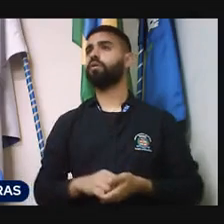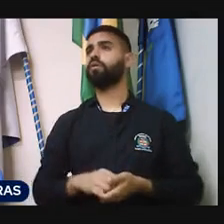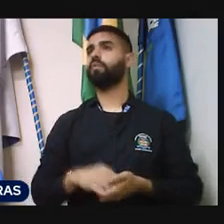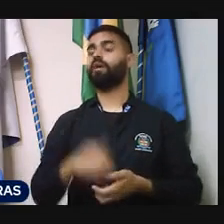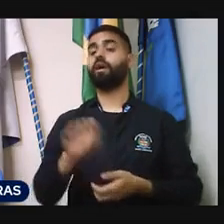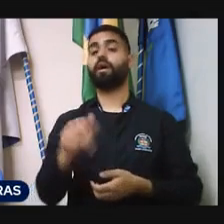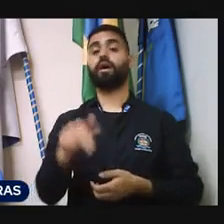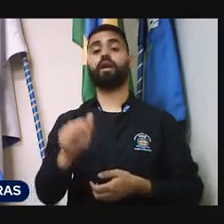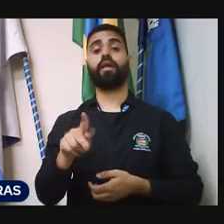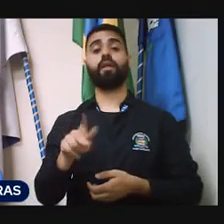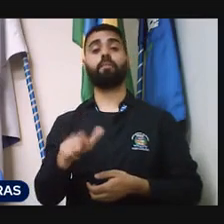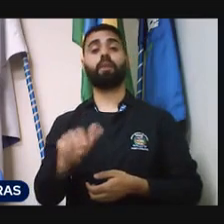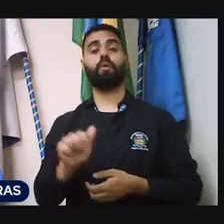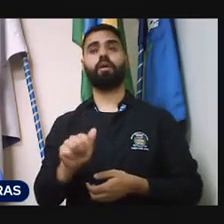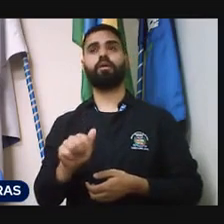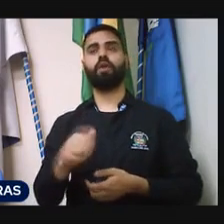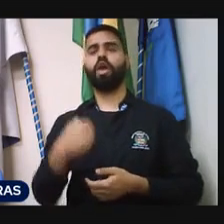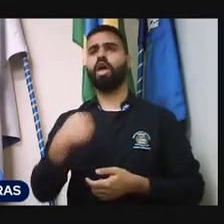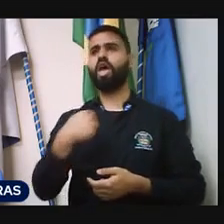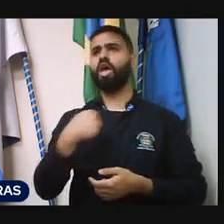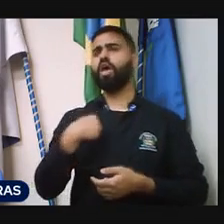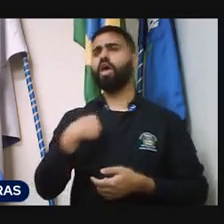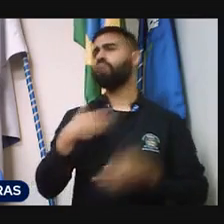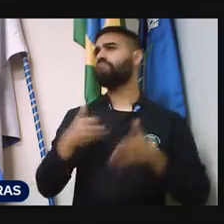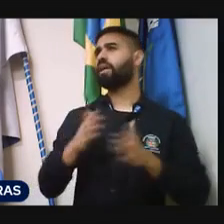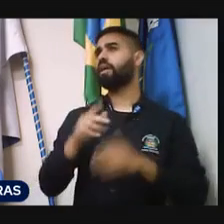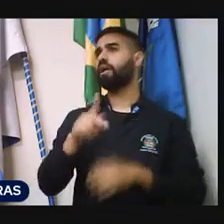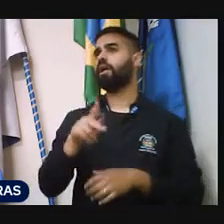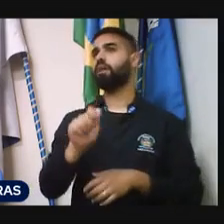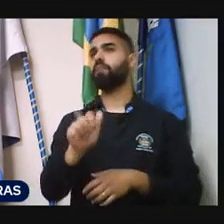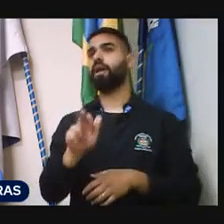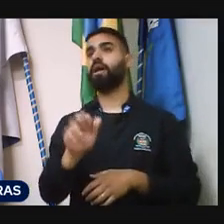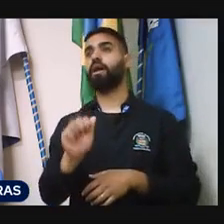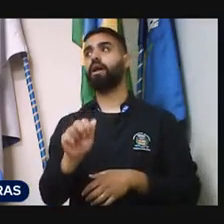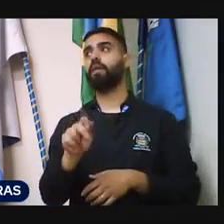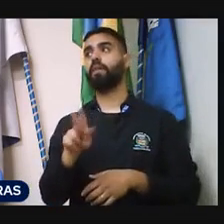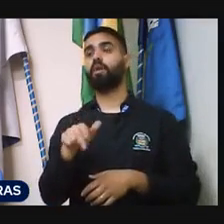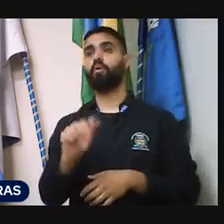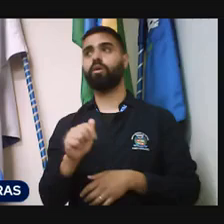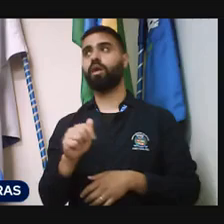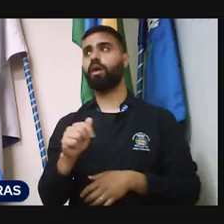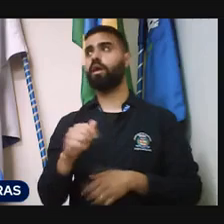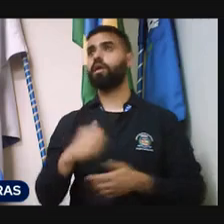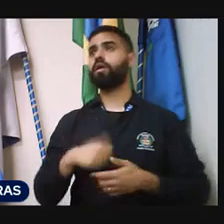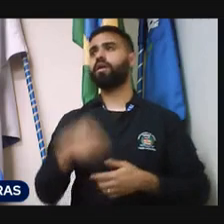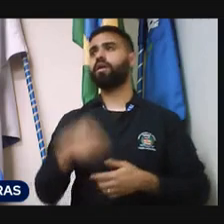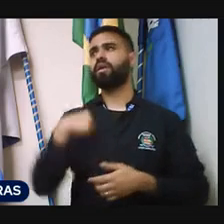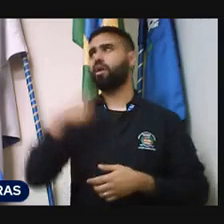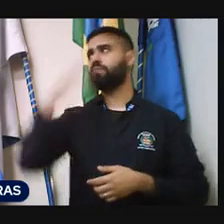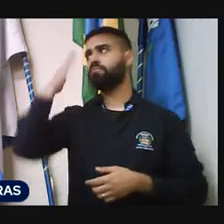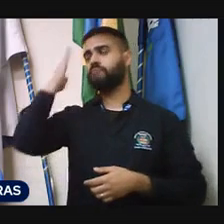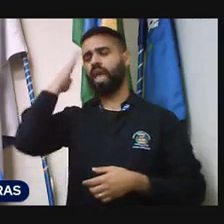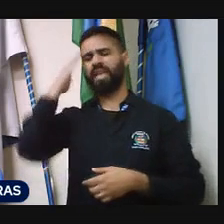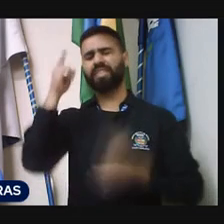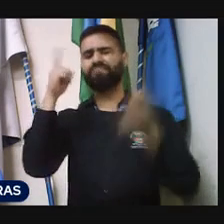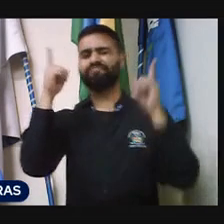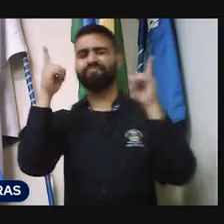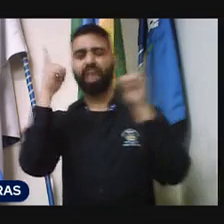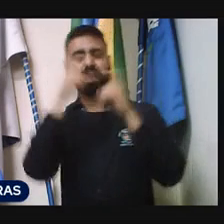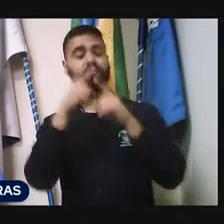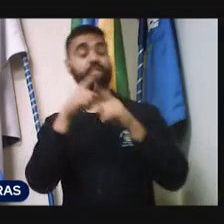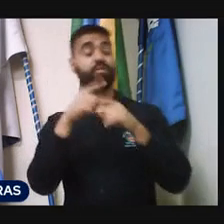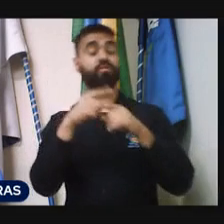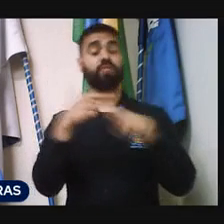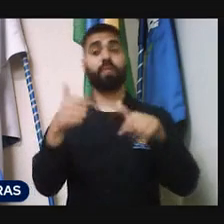de parapeúna e nós nosso o nosso socorro é a Santa Casa de Rio Preto e o seu tamanho da dificuldade que eles têm lá